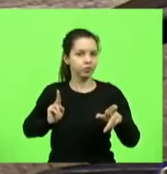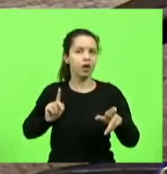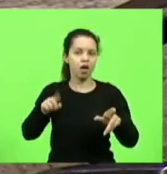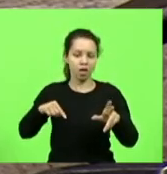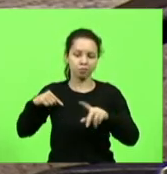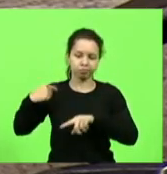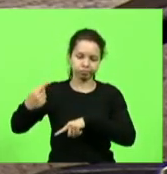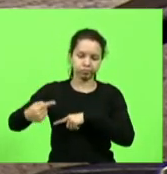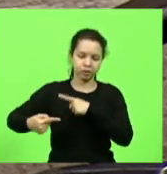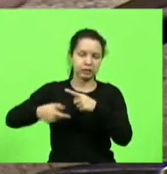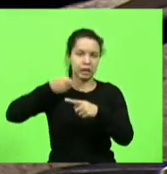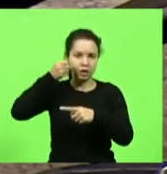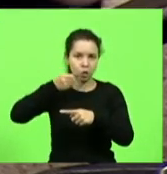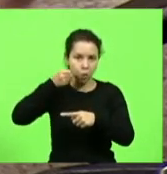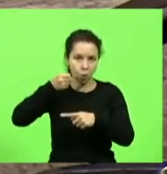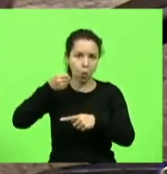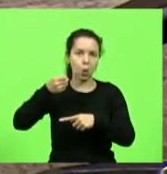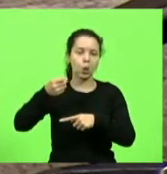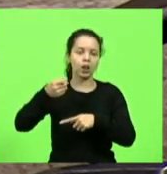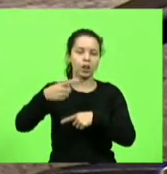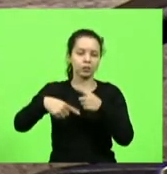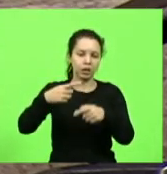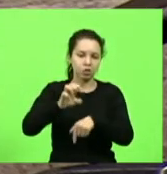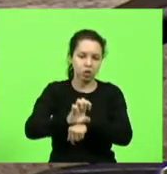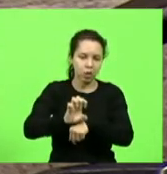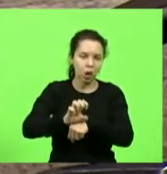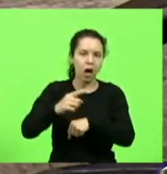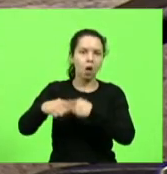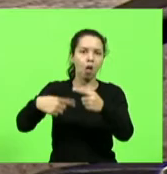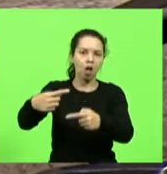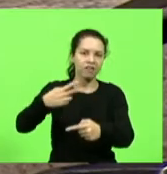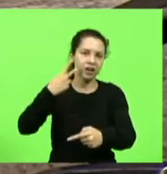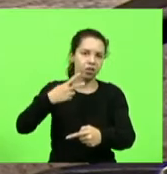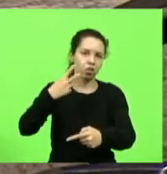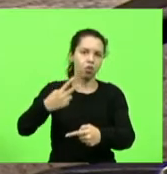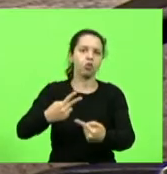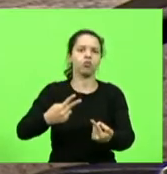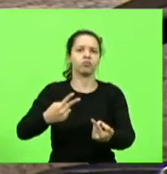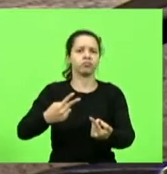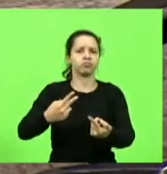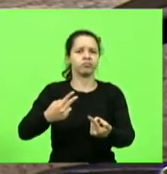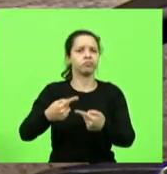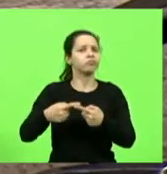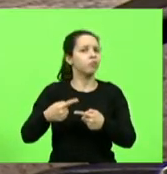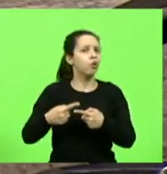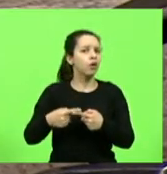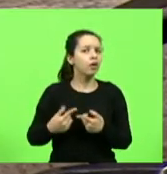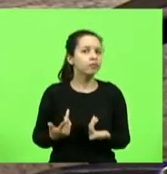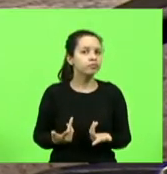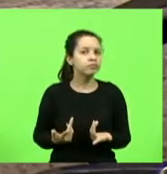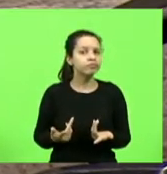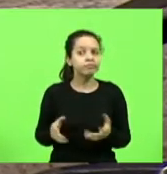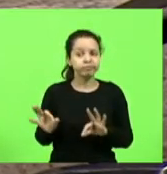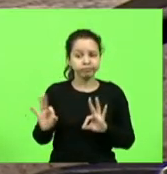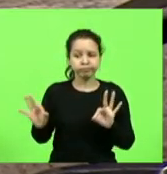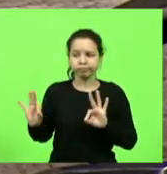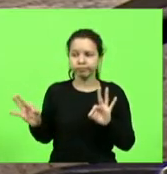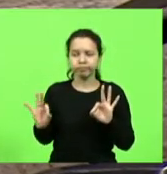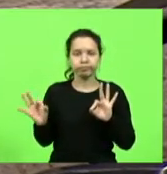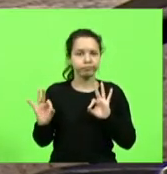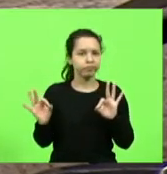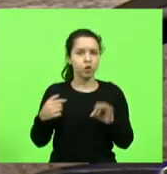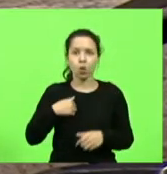deputado federal, deputado estadual, termina lá no vereador, porque ninguém, eu não consigo olhar para o passado agora e ver